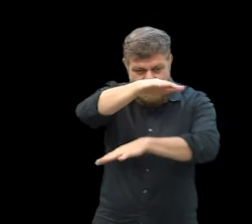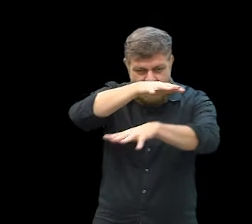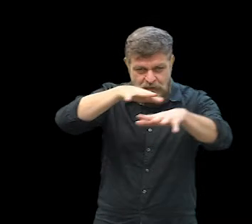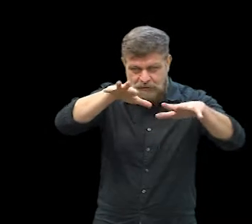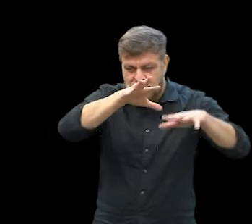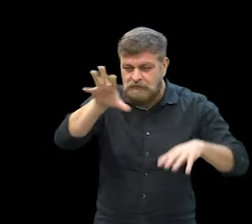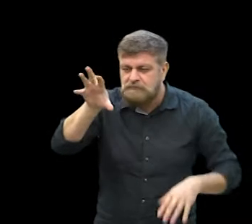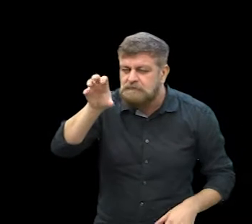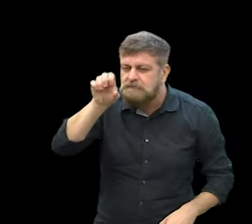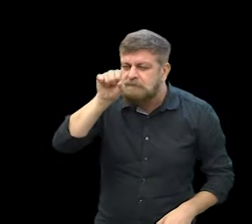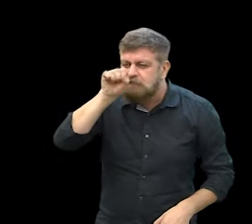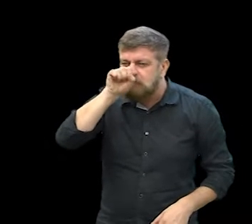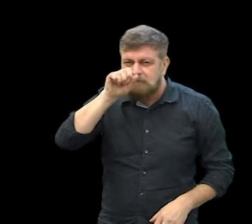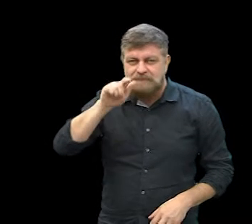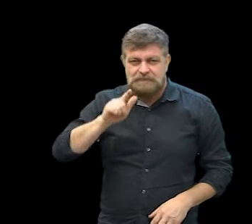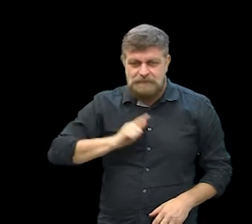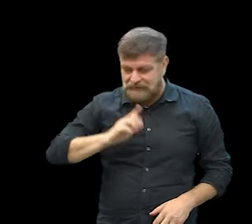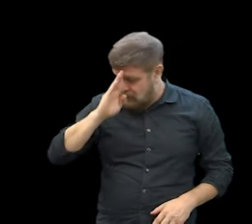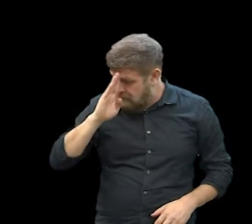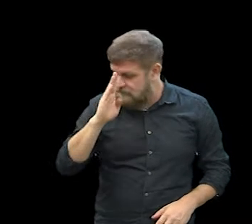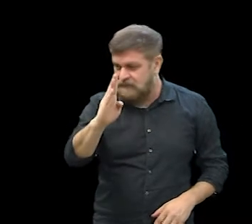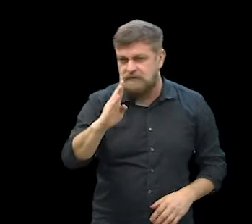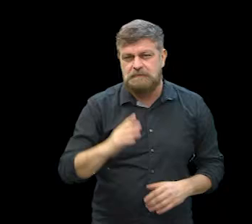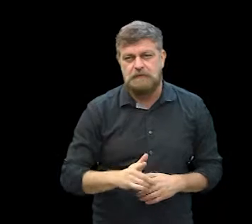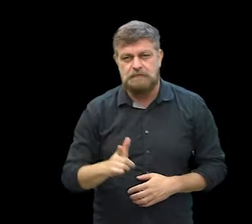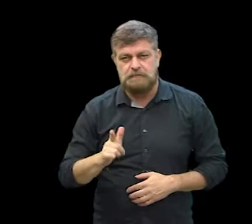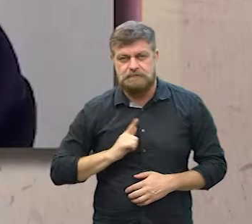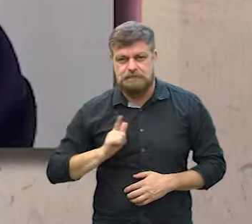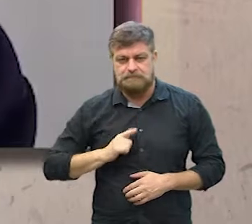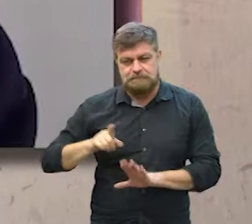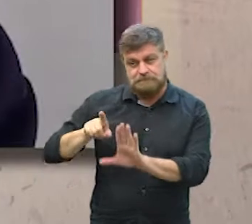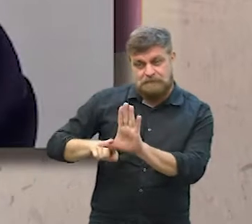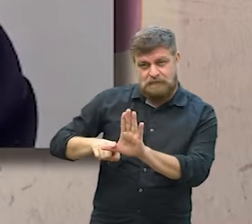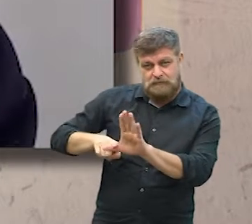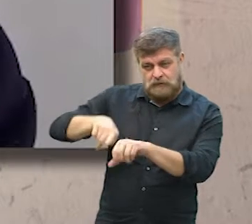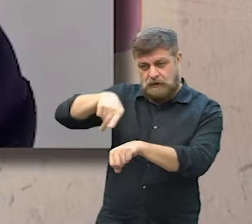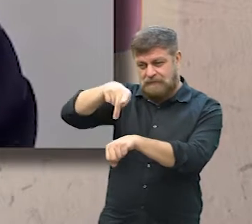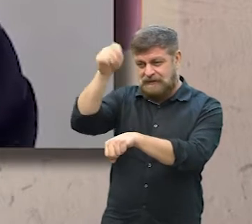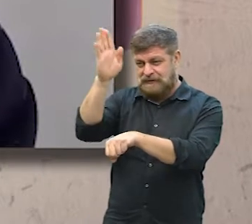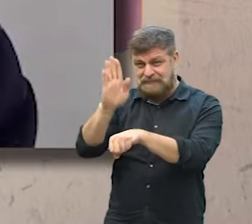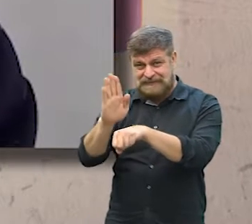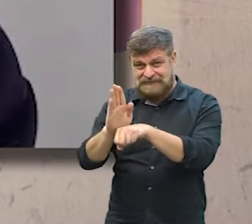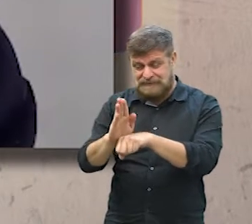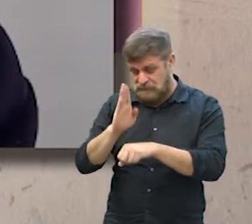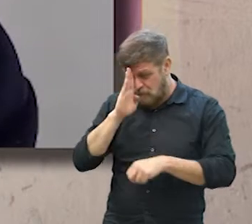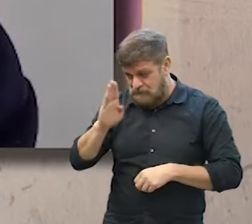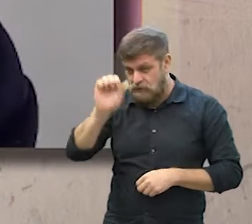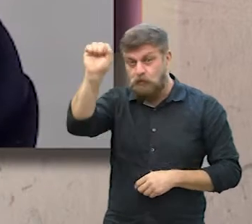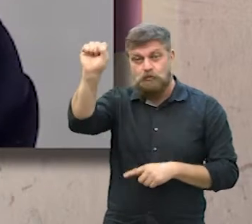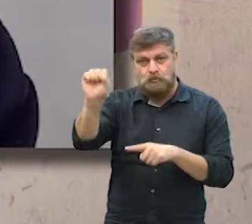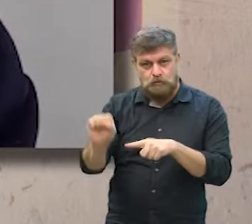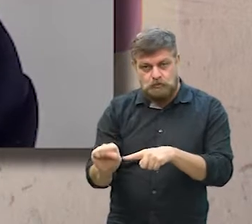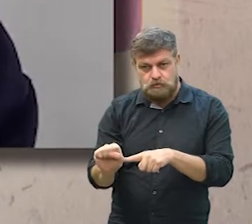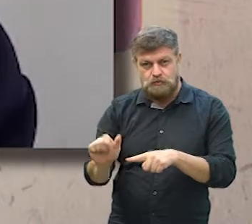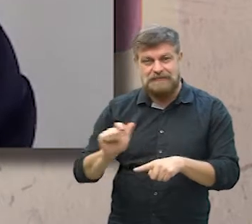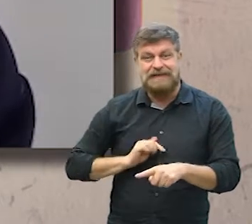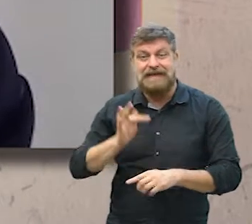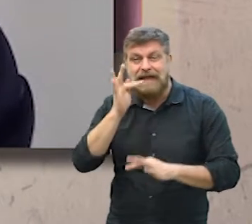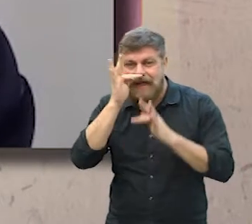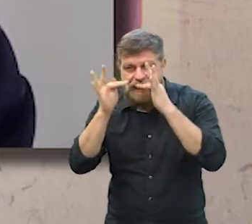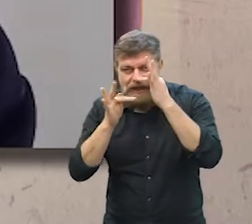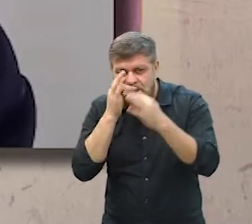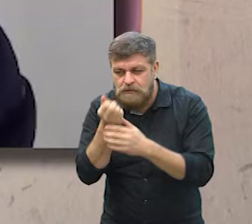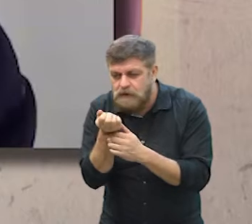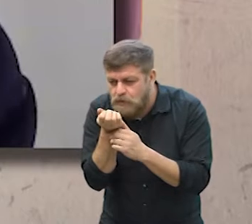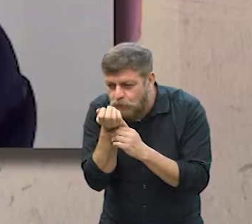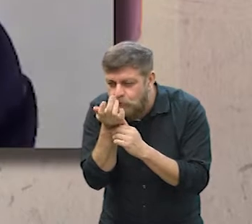bem complexos, mas são os ácaros a principal causa. Dependendo da região do país, isso ocorre mais no sul do país, a gente tem também o pólen como